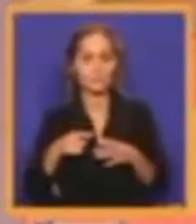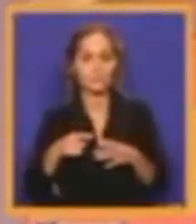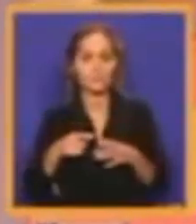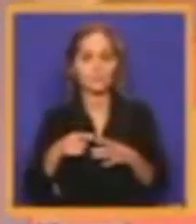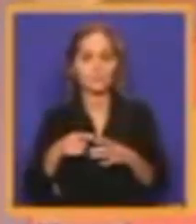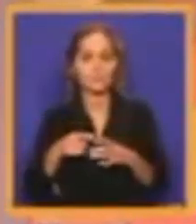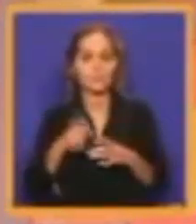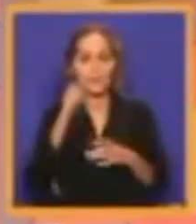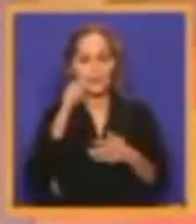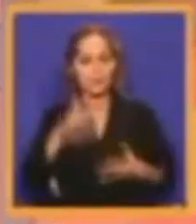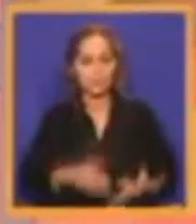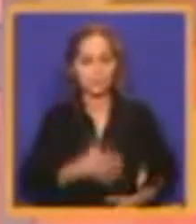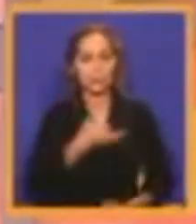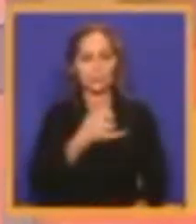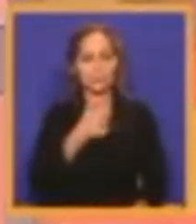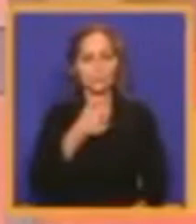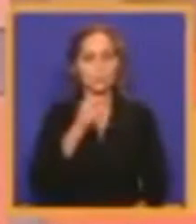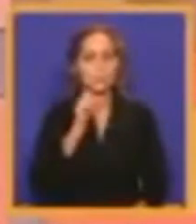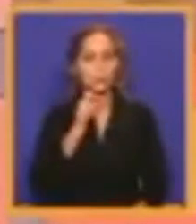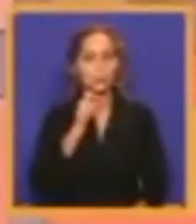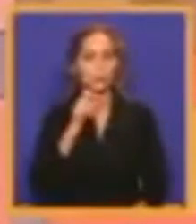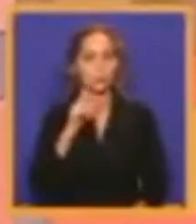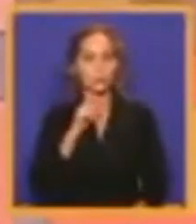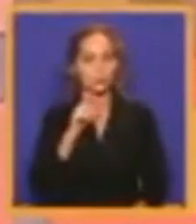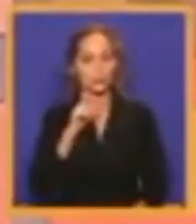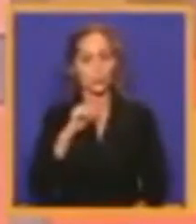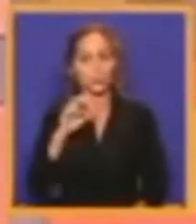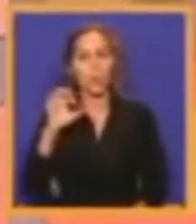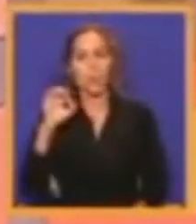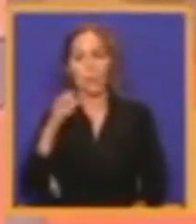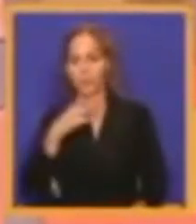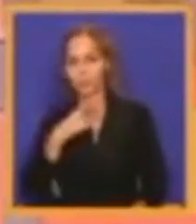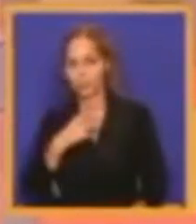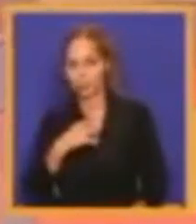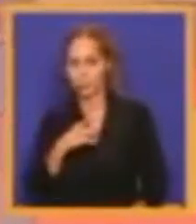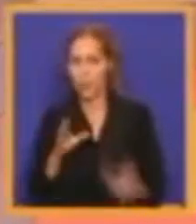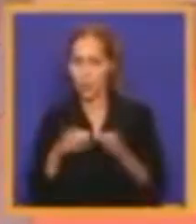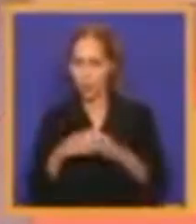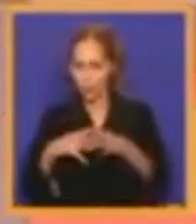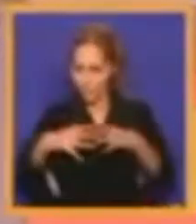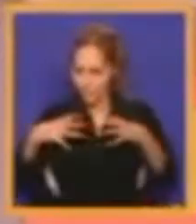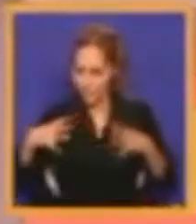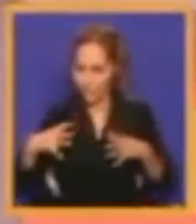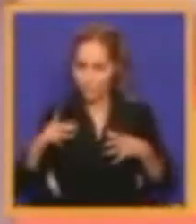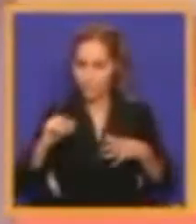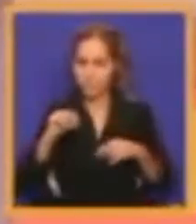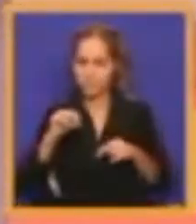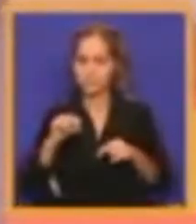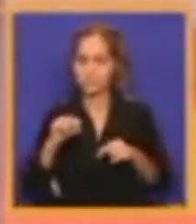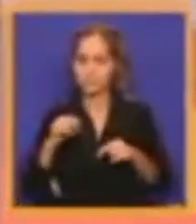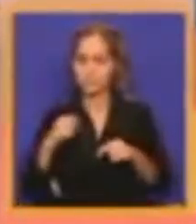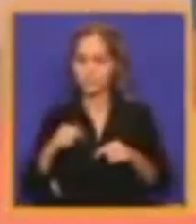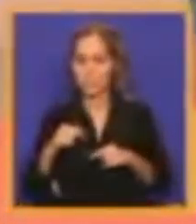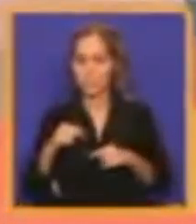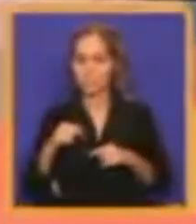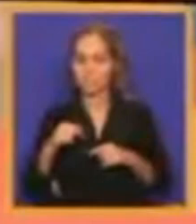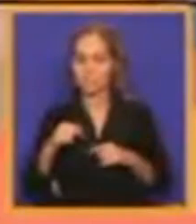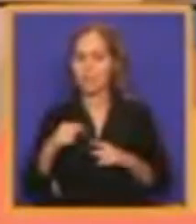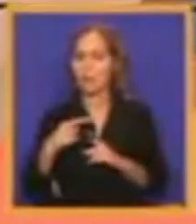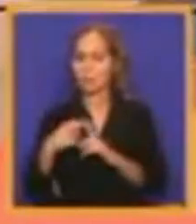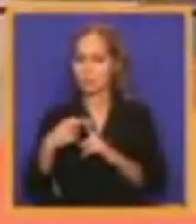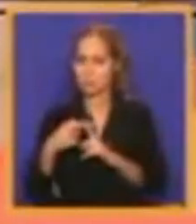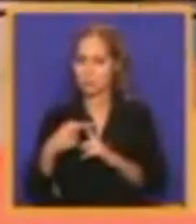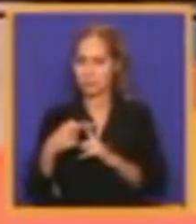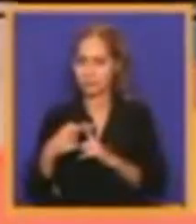os nascidos entre 25 de julho e 8 de agosto. É um grupo muito grande. E vai estar bastante